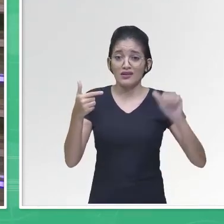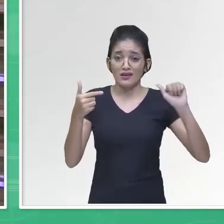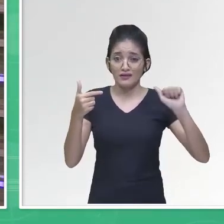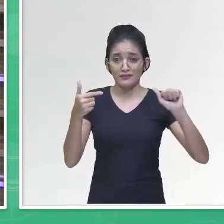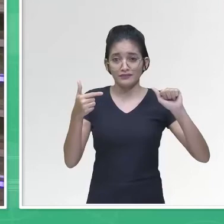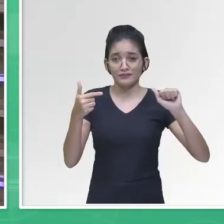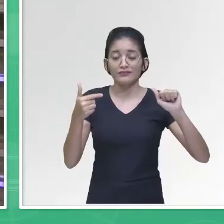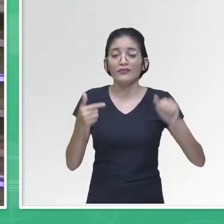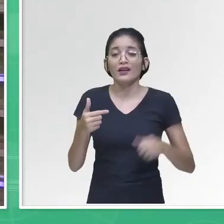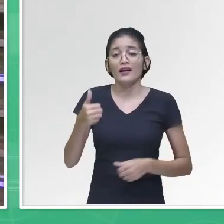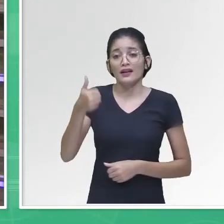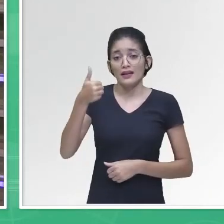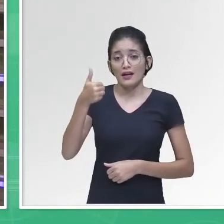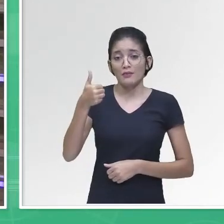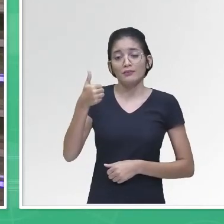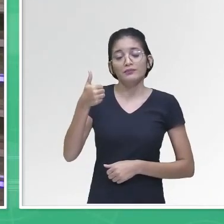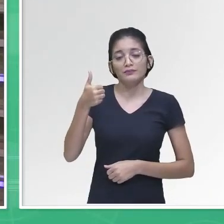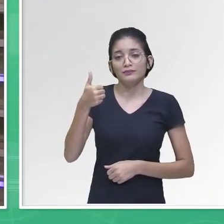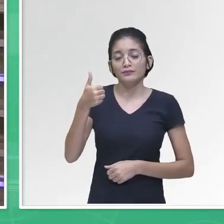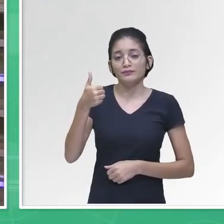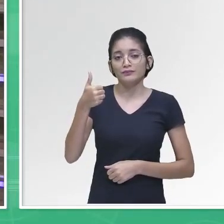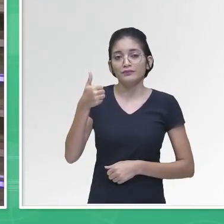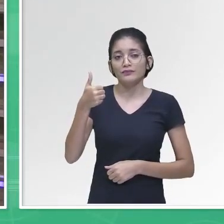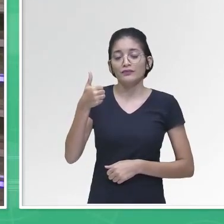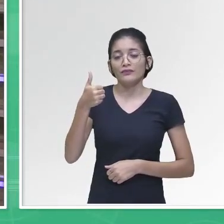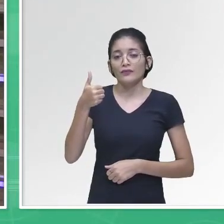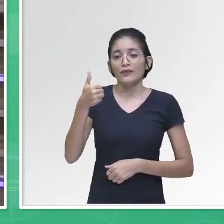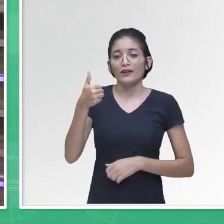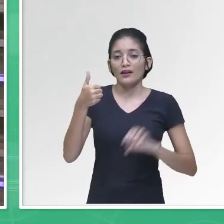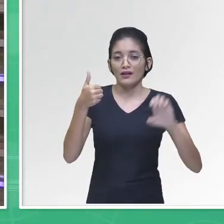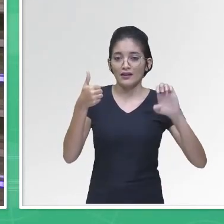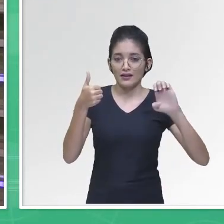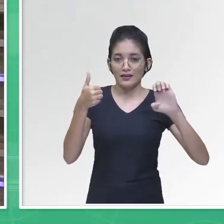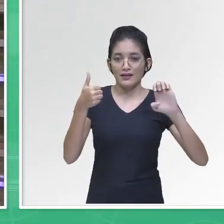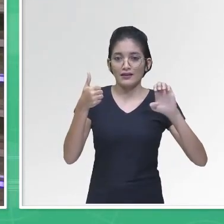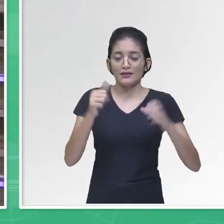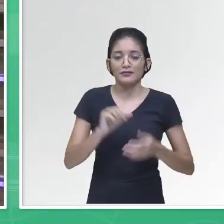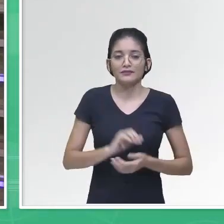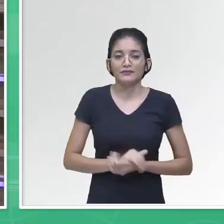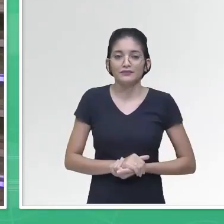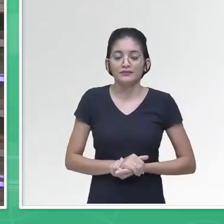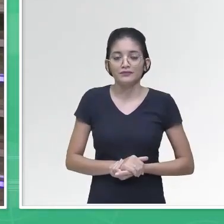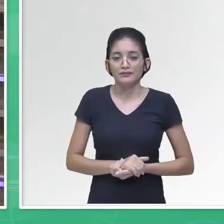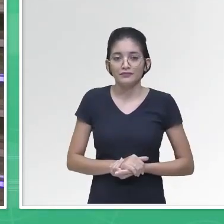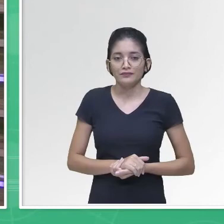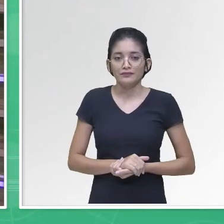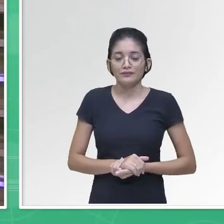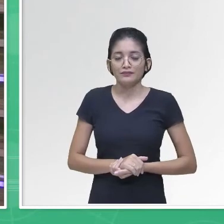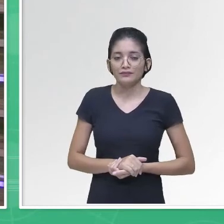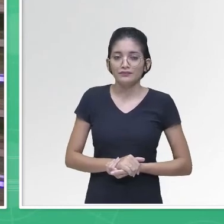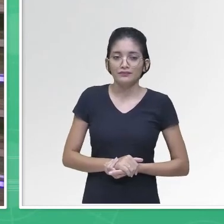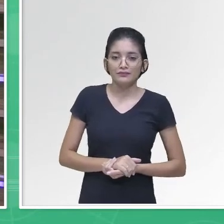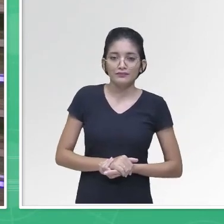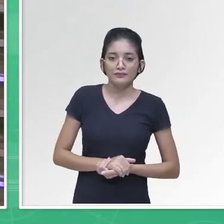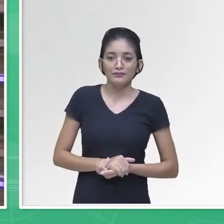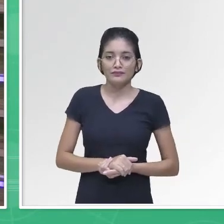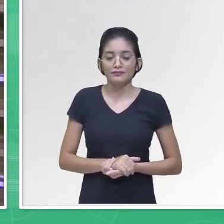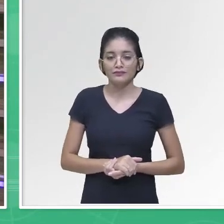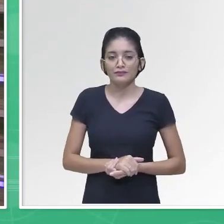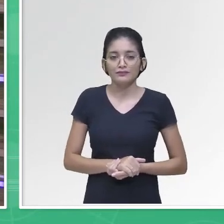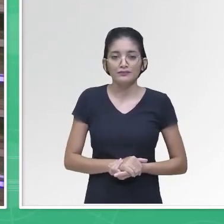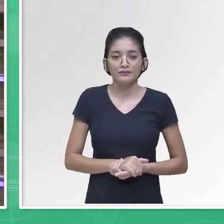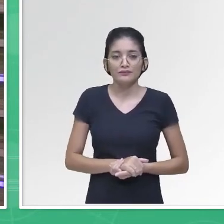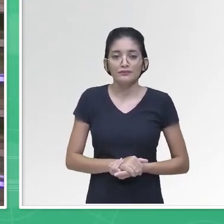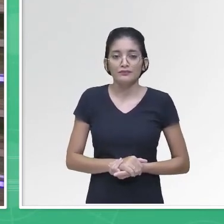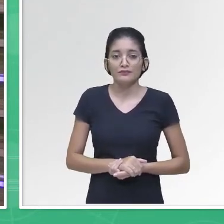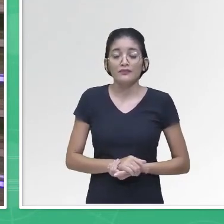E a questão 1, né, é a letra E. E a questão 2, letra C. Aí nós